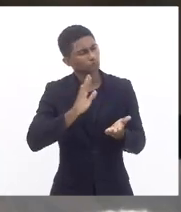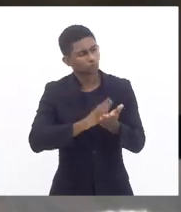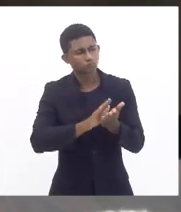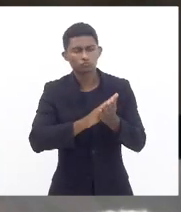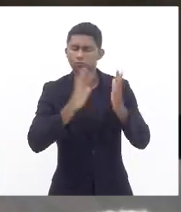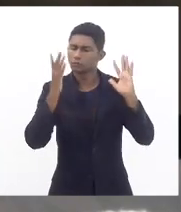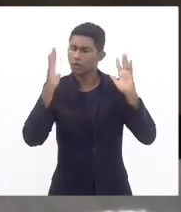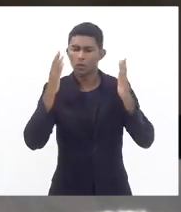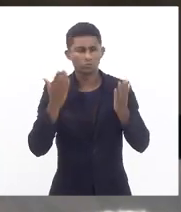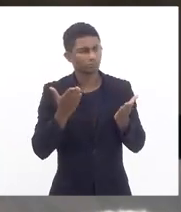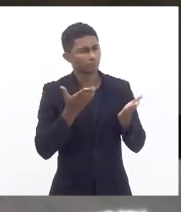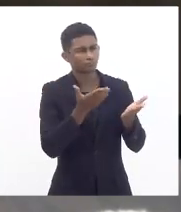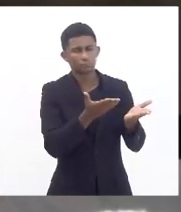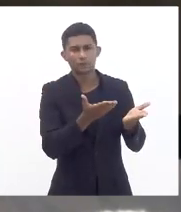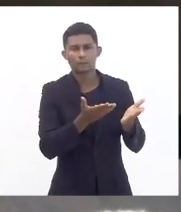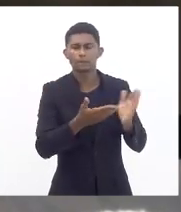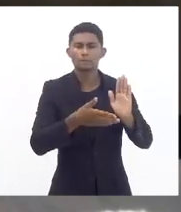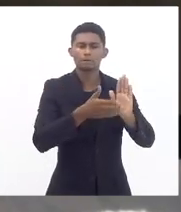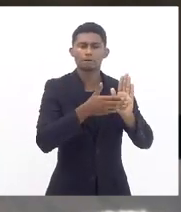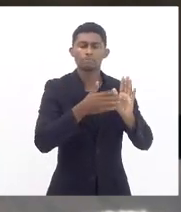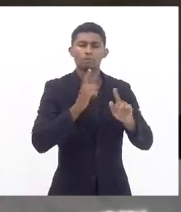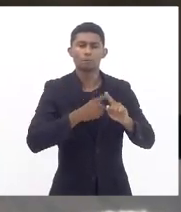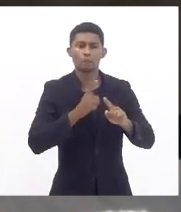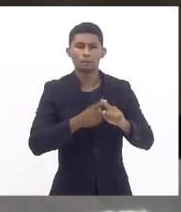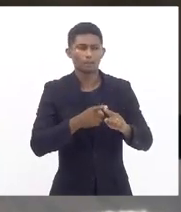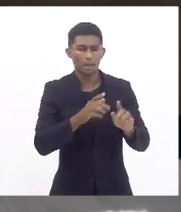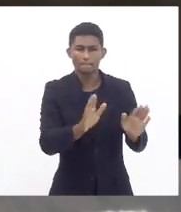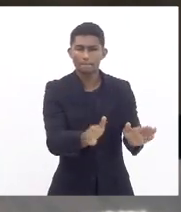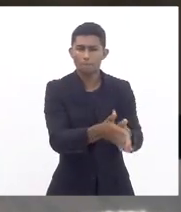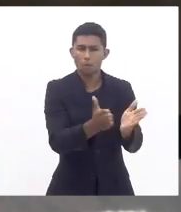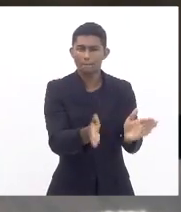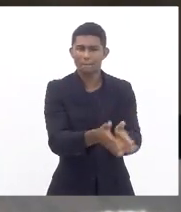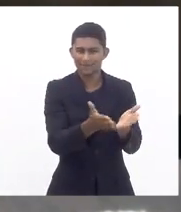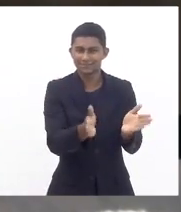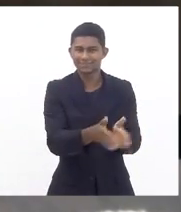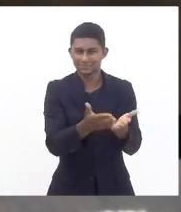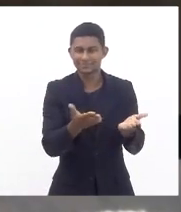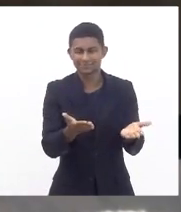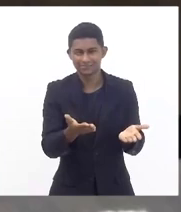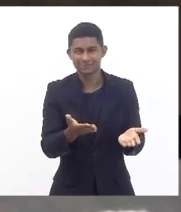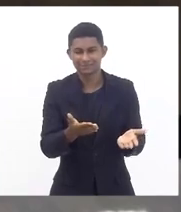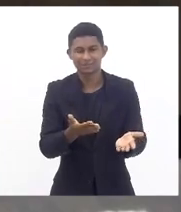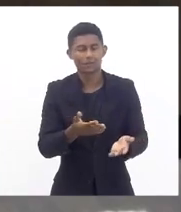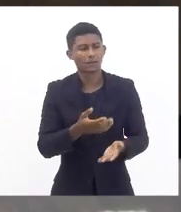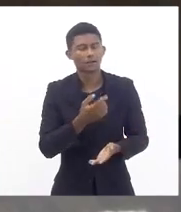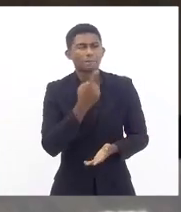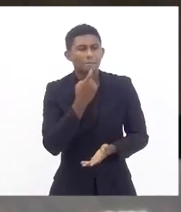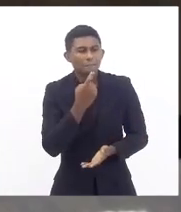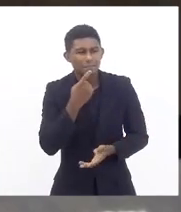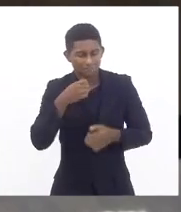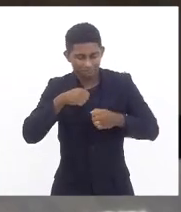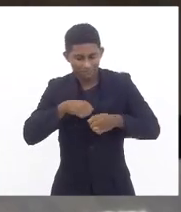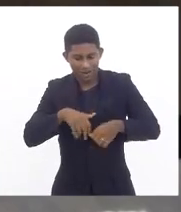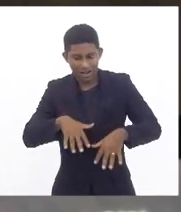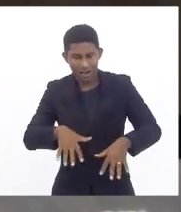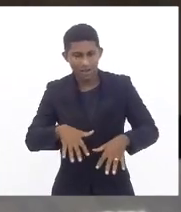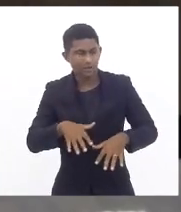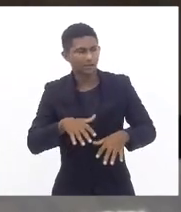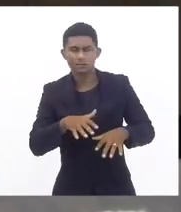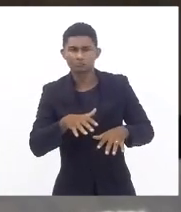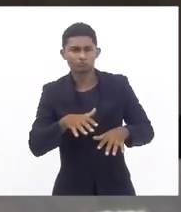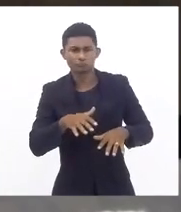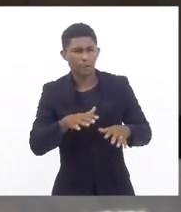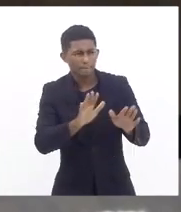proposição, porque combater a pobreza menstrual é um compromisso que essa casa deva assumir. E